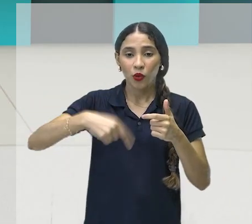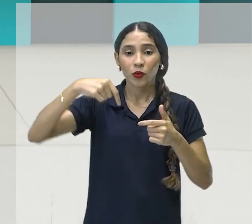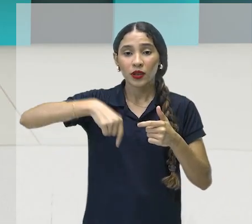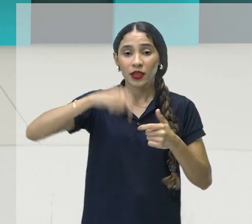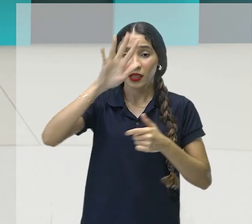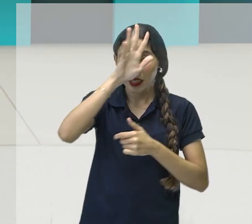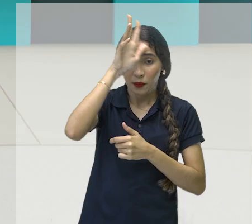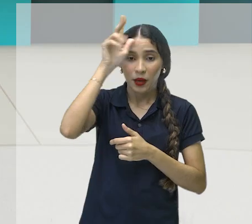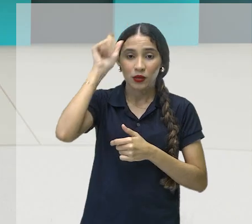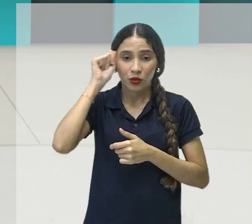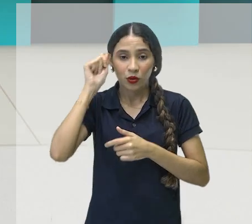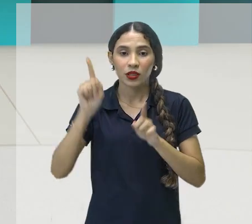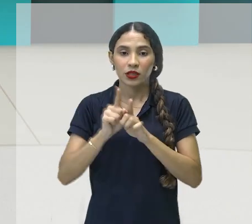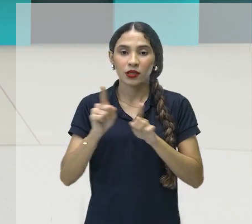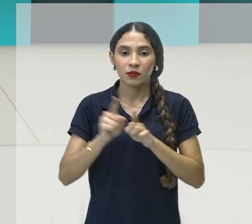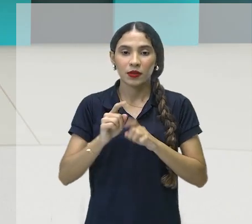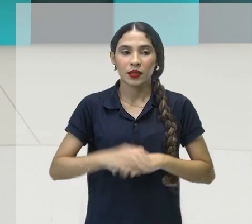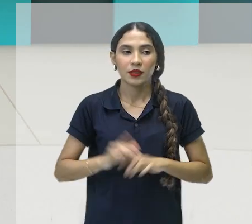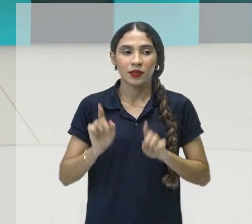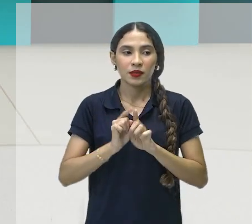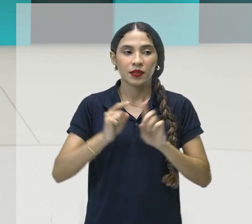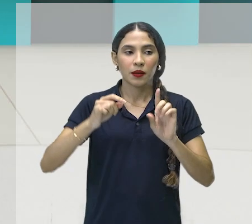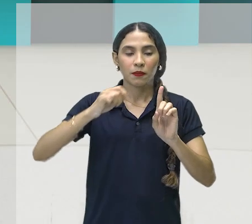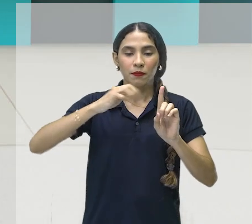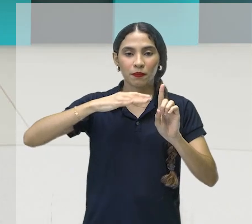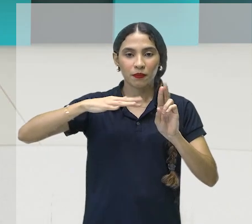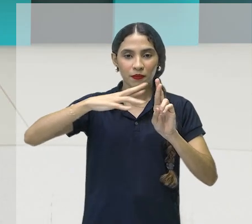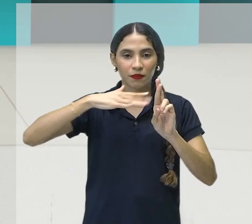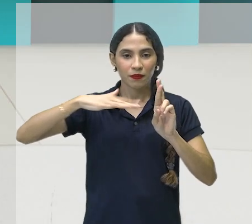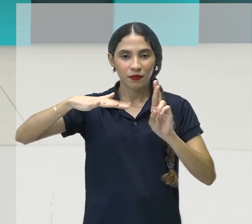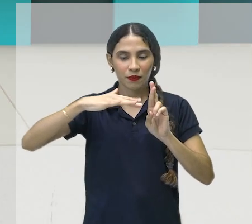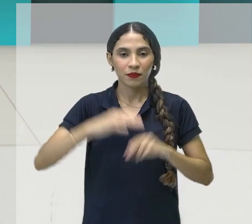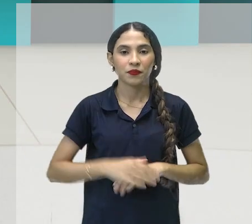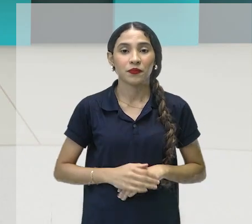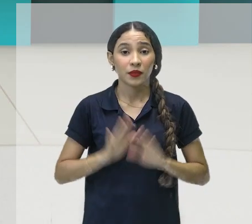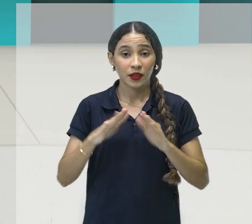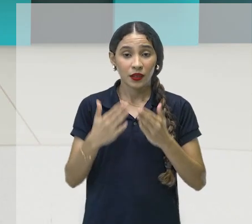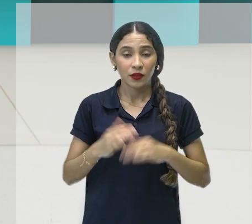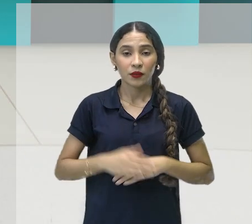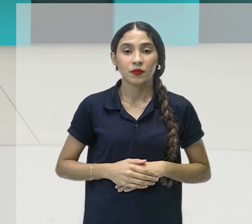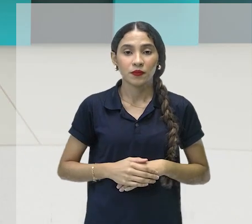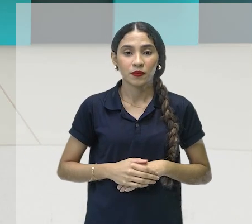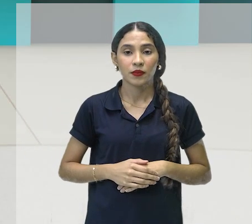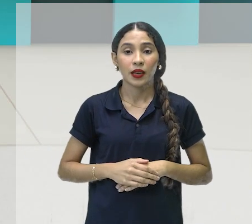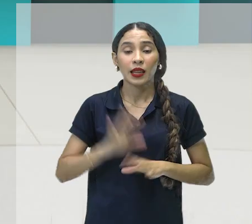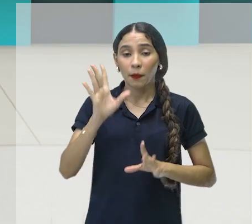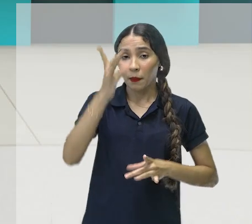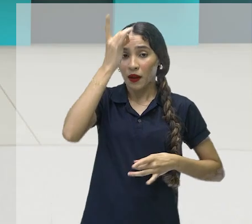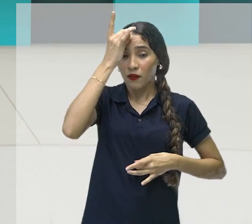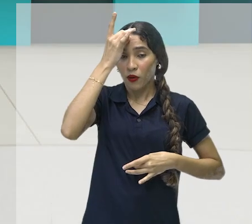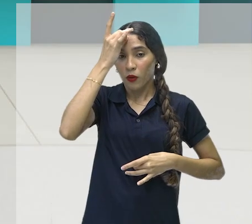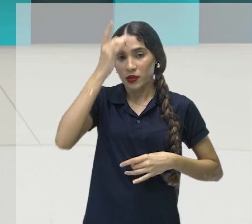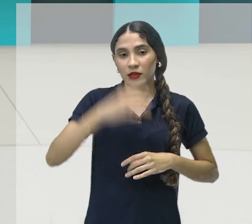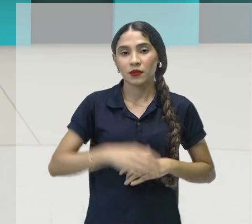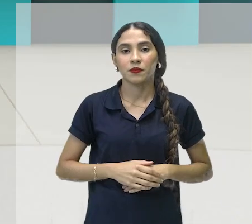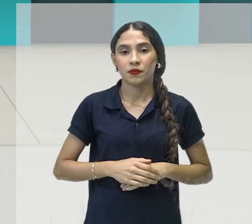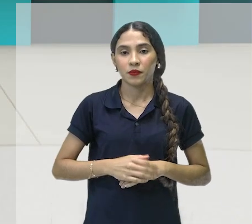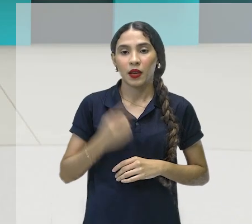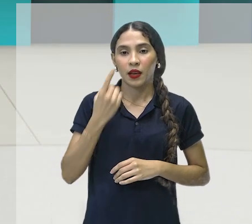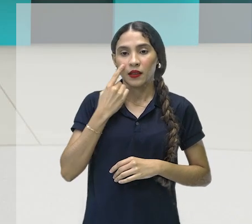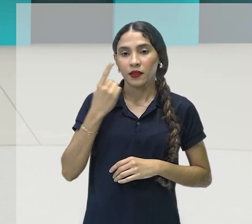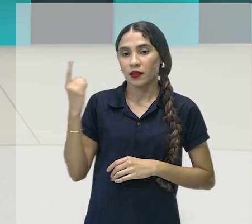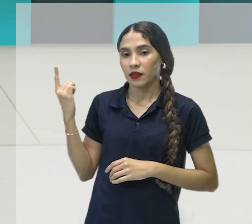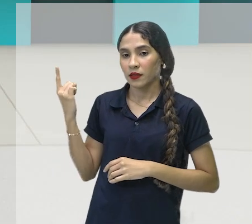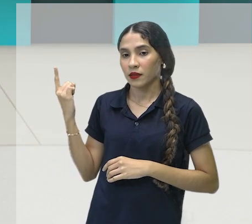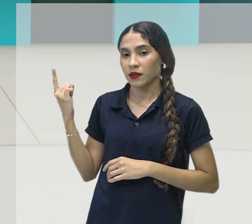territórios ribeirinhos e urbanos da Amazônia. Então, ela faz performance, como vocês